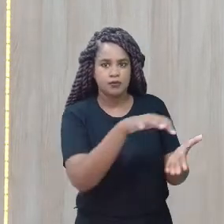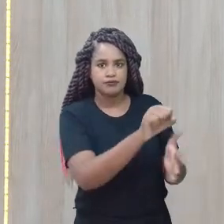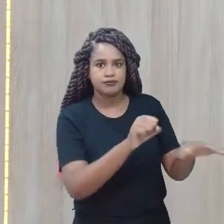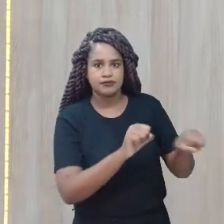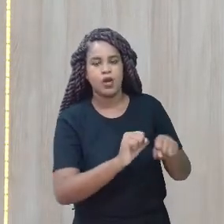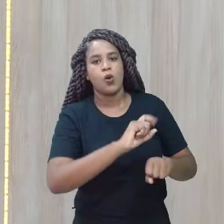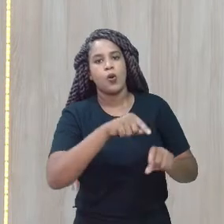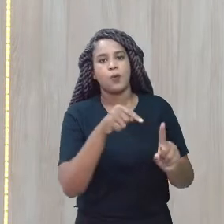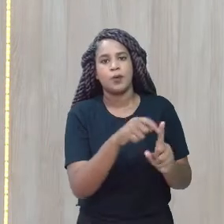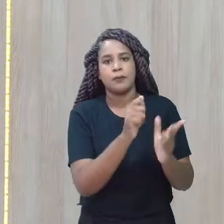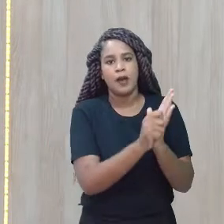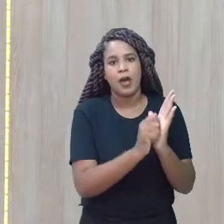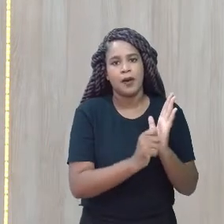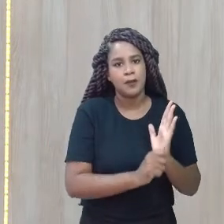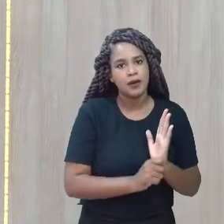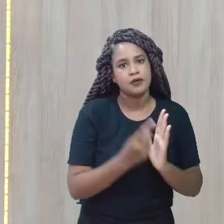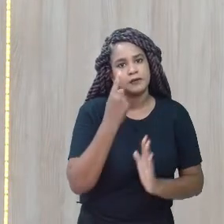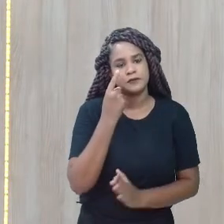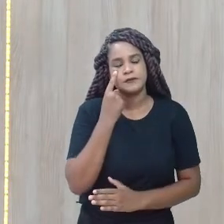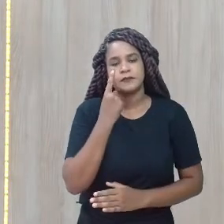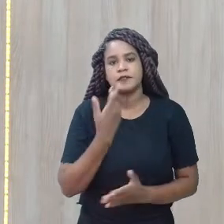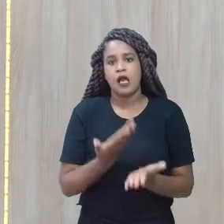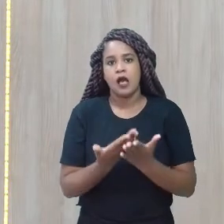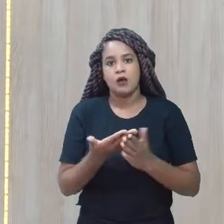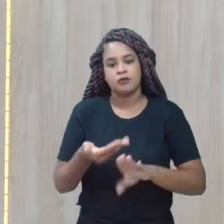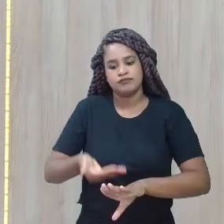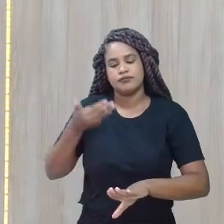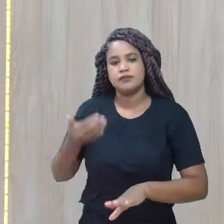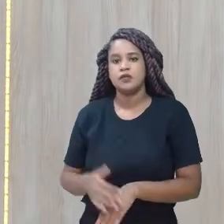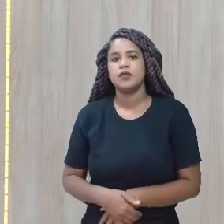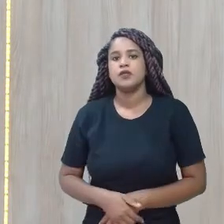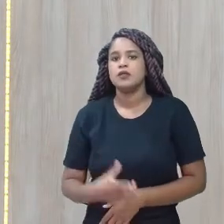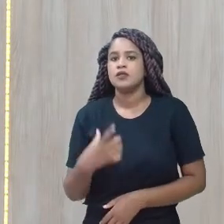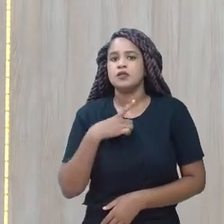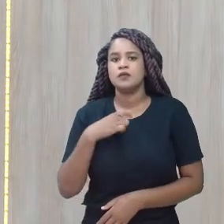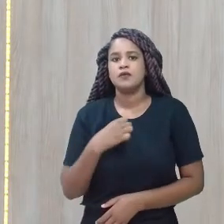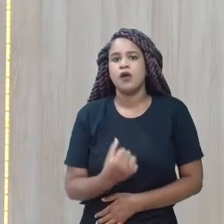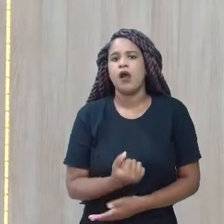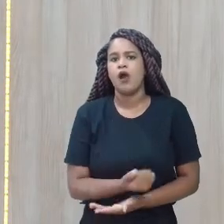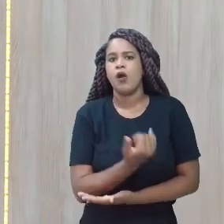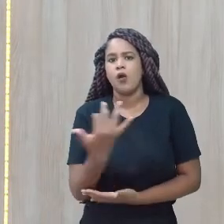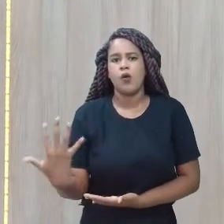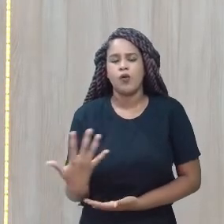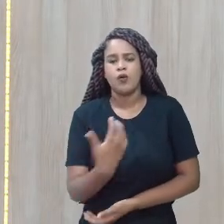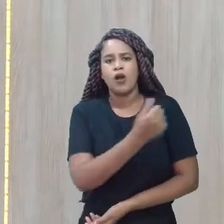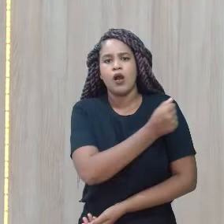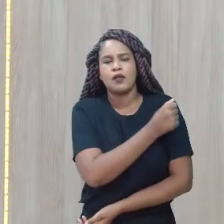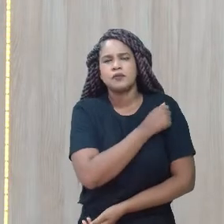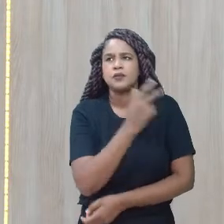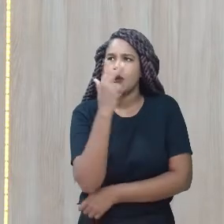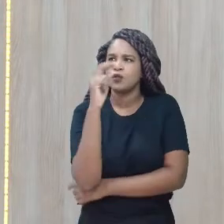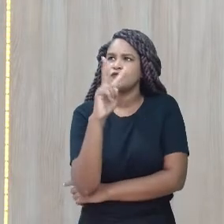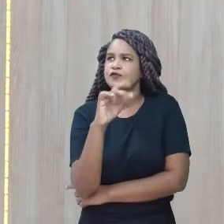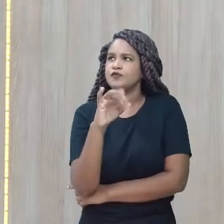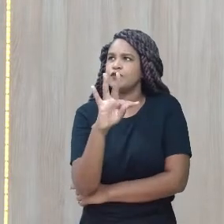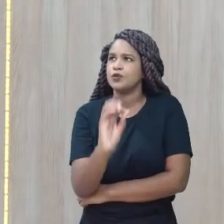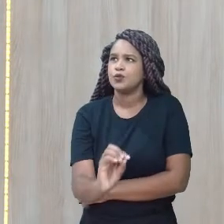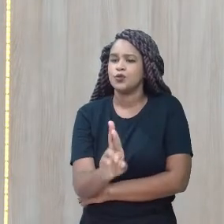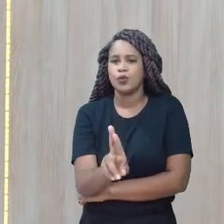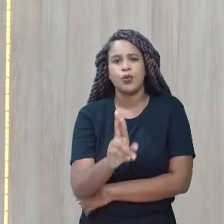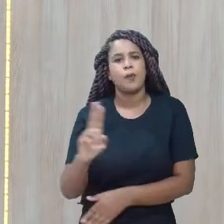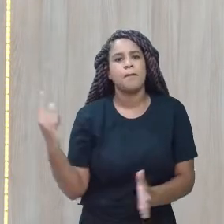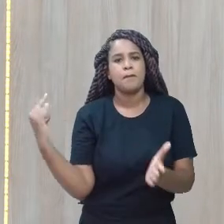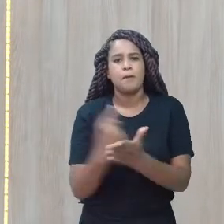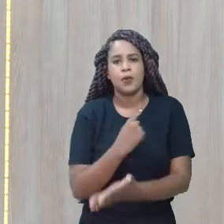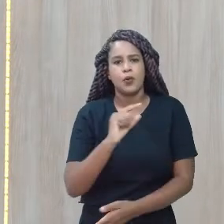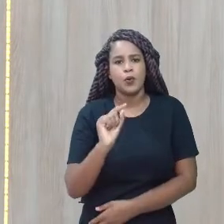as anotações. Aulas anteriores, assim, teve um dos alunos, acho que foi o Victor, que colocou para a gente uma